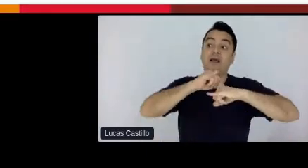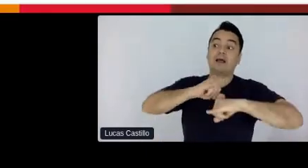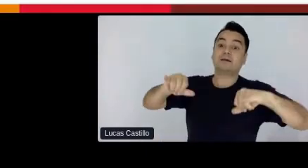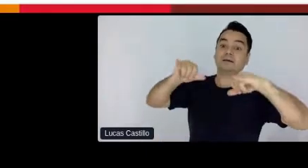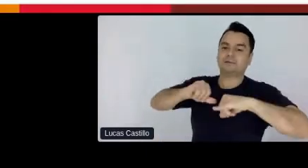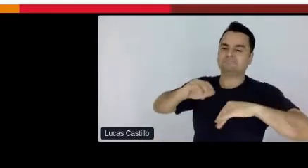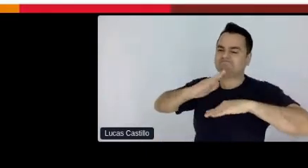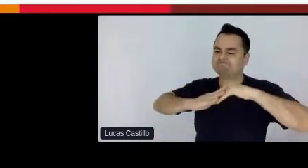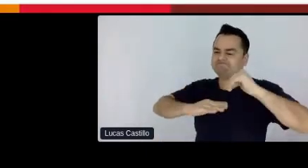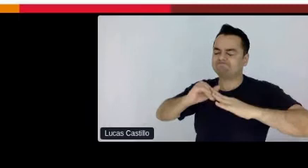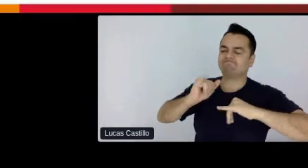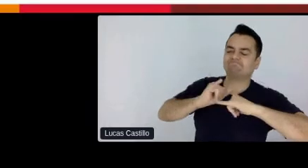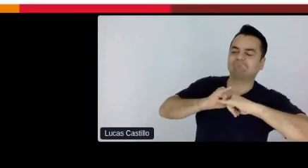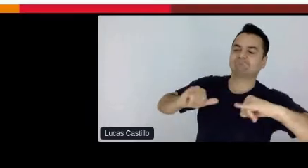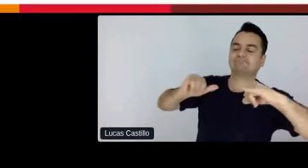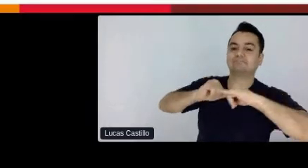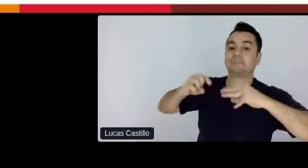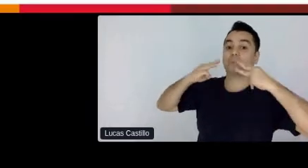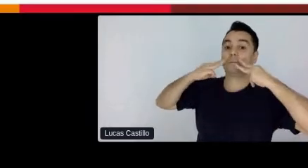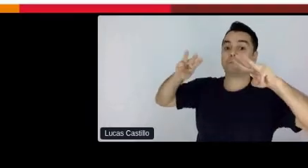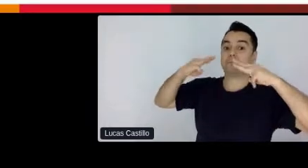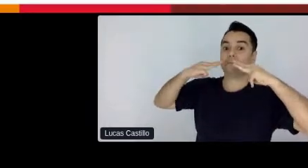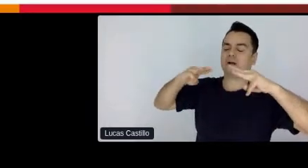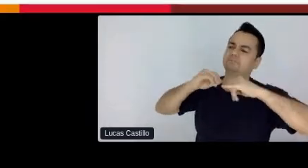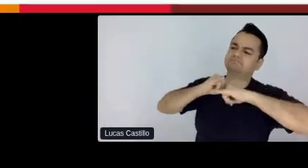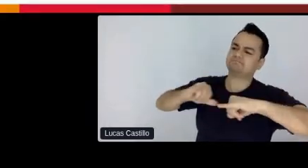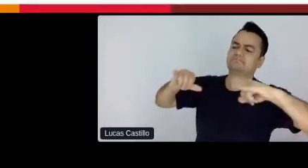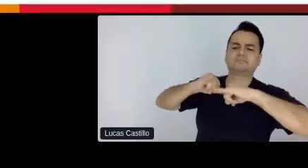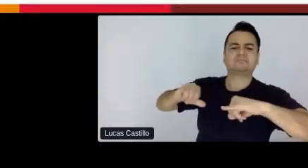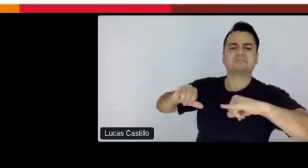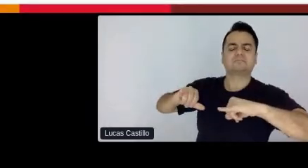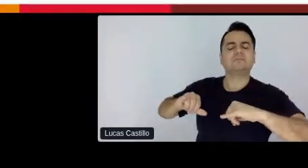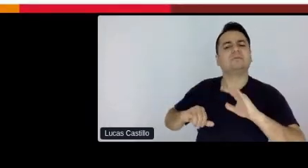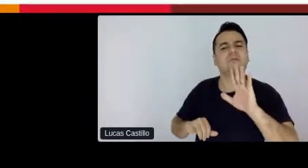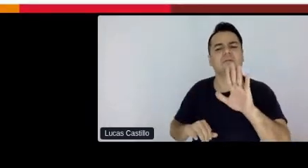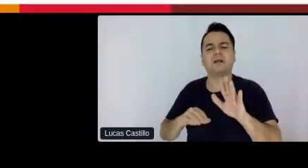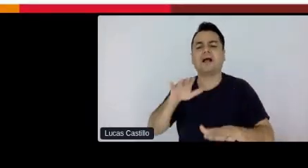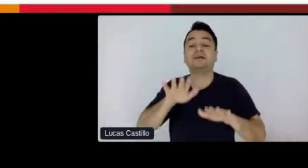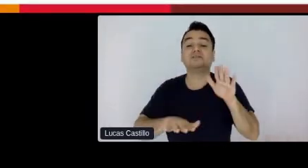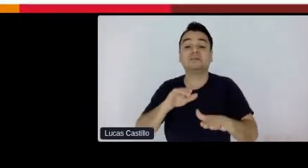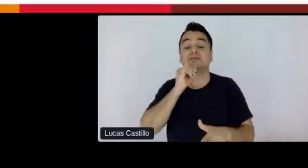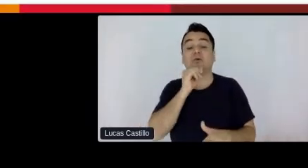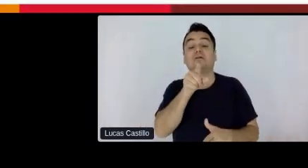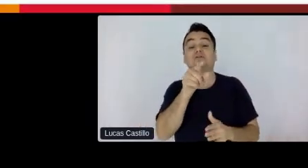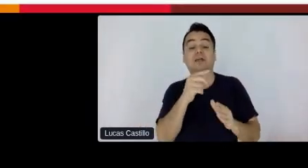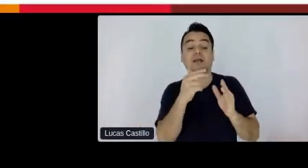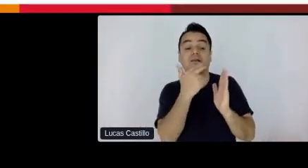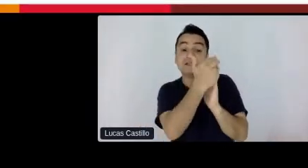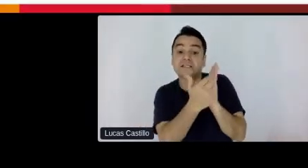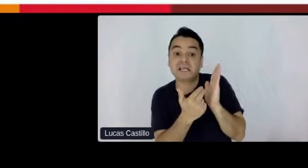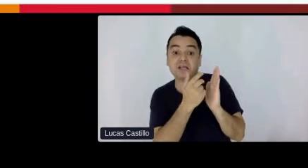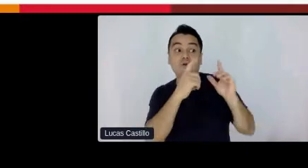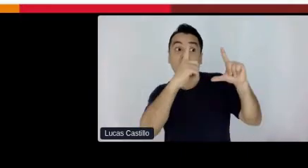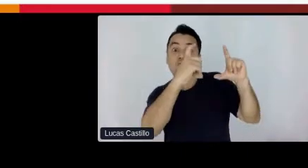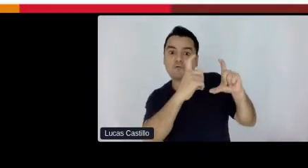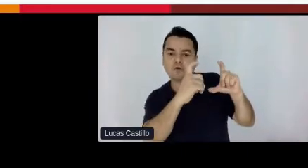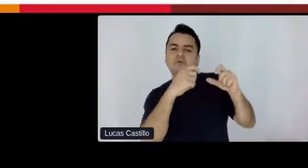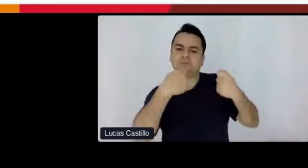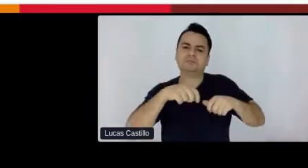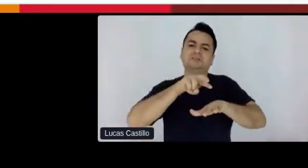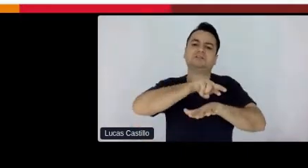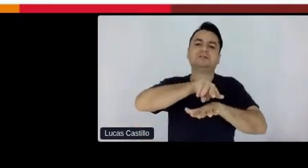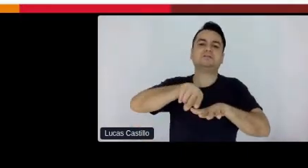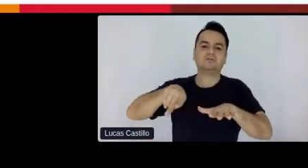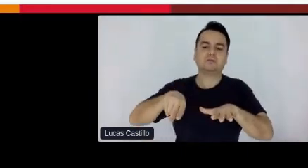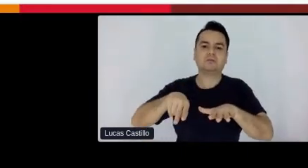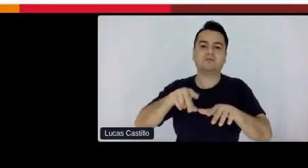mais inclusiva, por que a imagem não, é aquela imagem de pessoas padrões? Não, você tem que representar a diversidade na arte